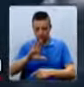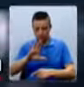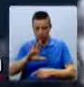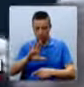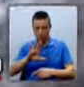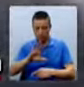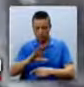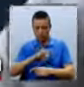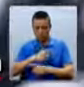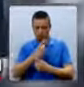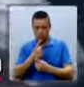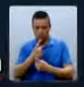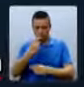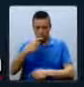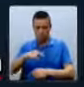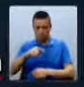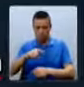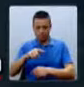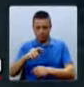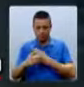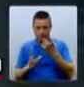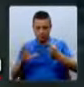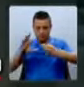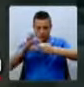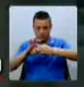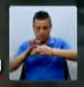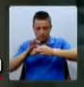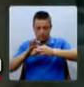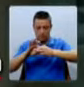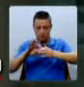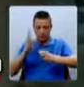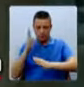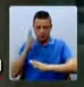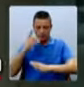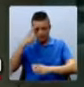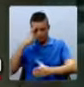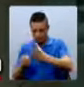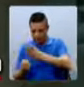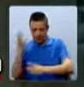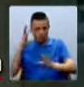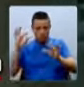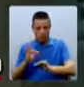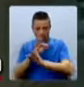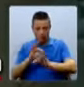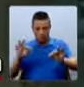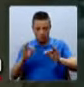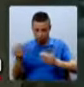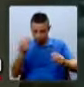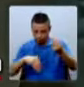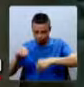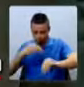e um resultado que vai de encontro à ligação que eu tentei que fosse muito direta entre a criação musical que o Simon compôs para